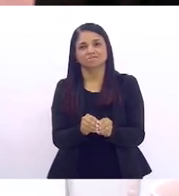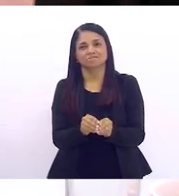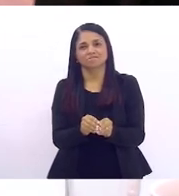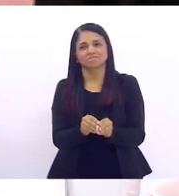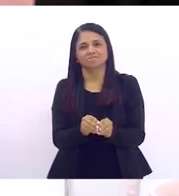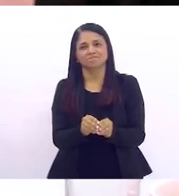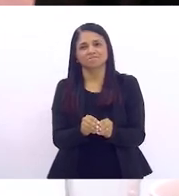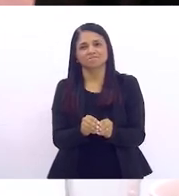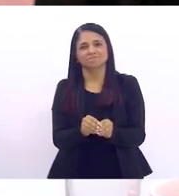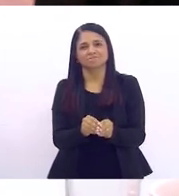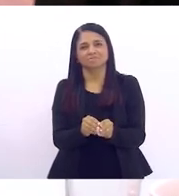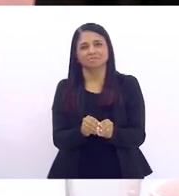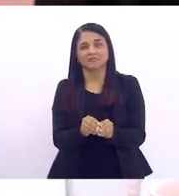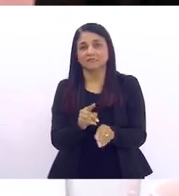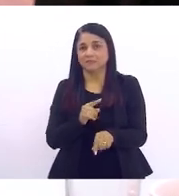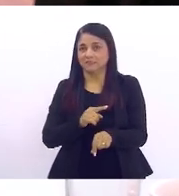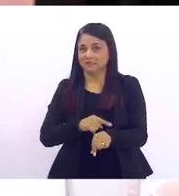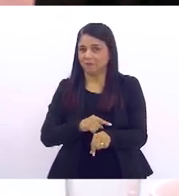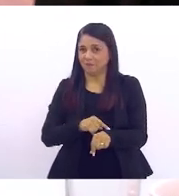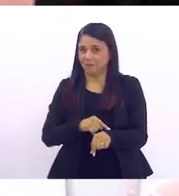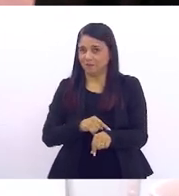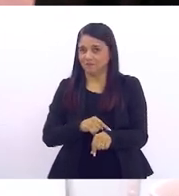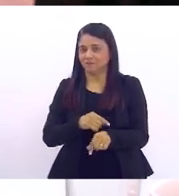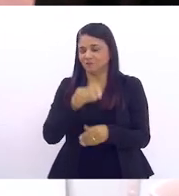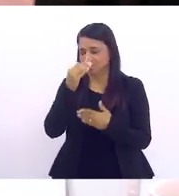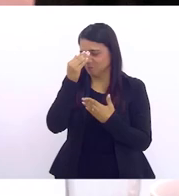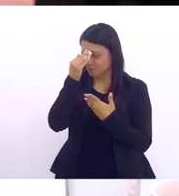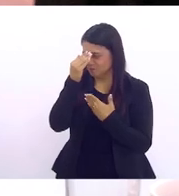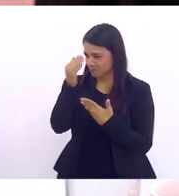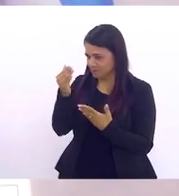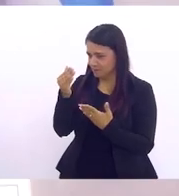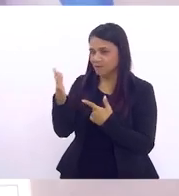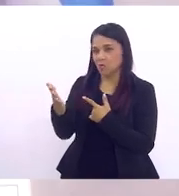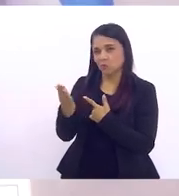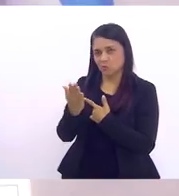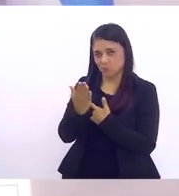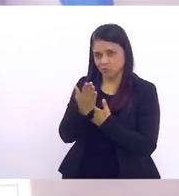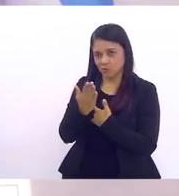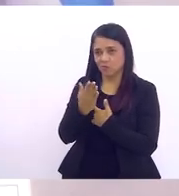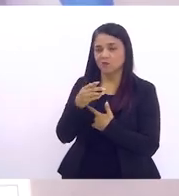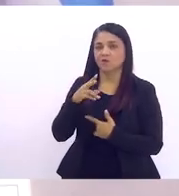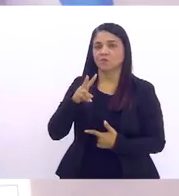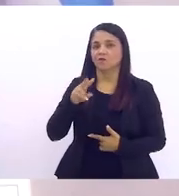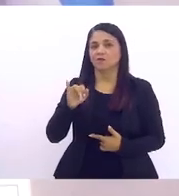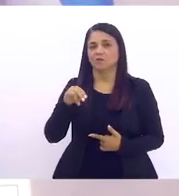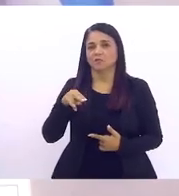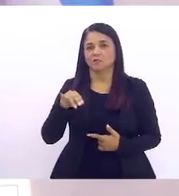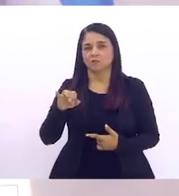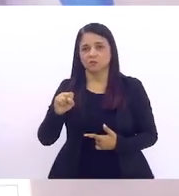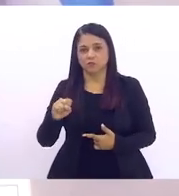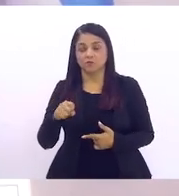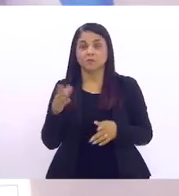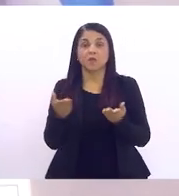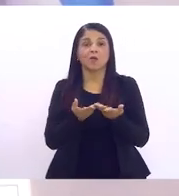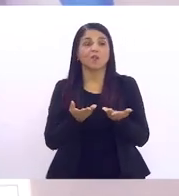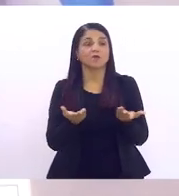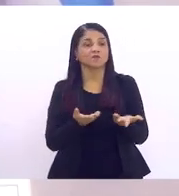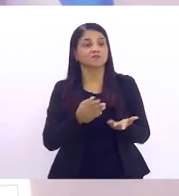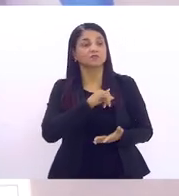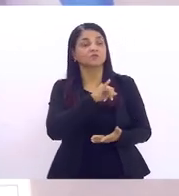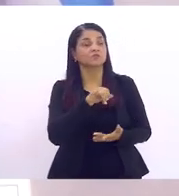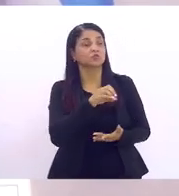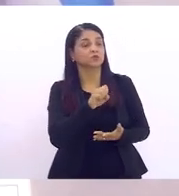temos tempo né Muito obrigado pela sua contribuição Vinícius Dr carracena utor